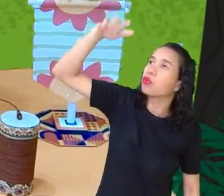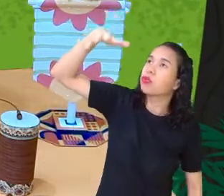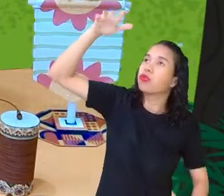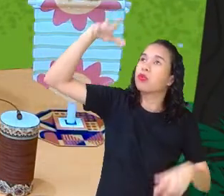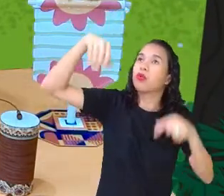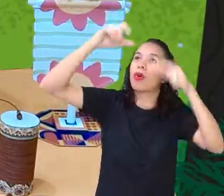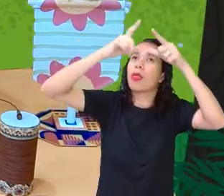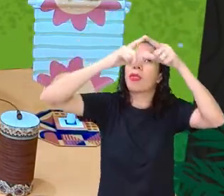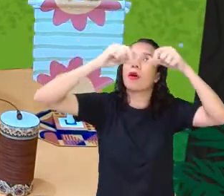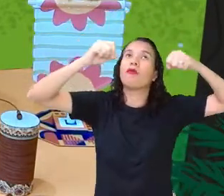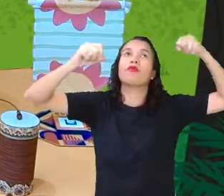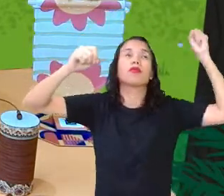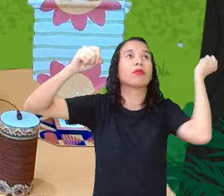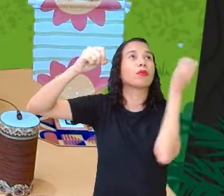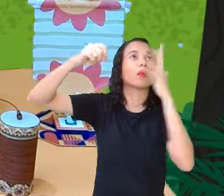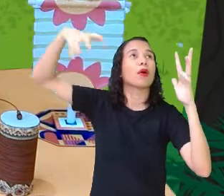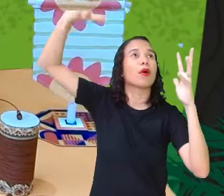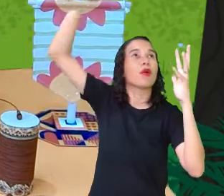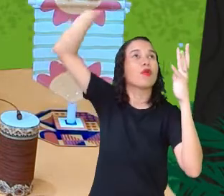folhas.